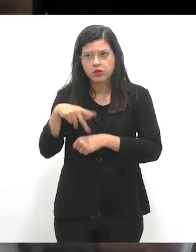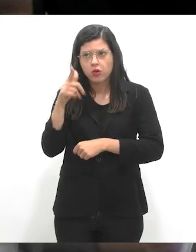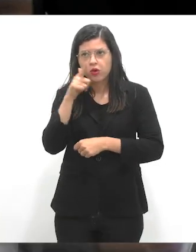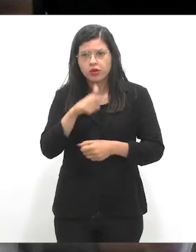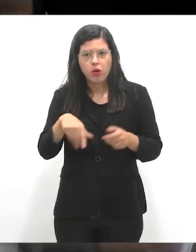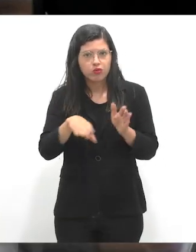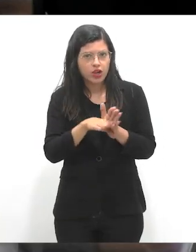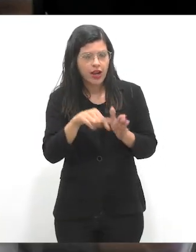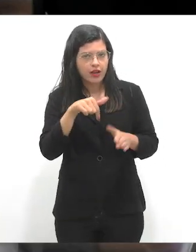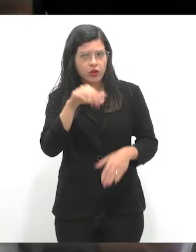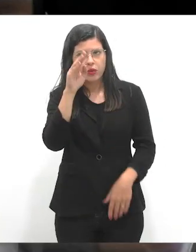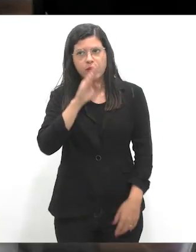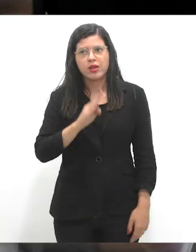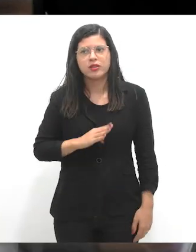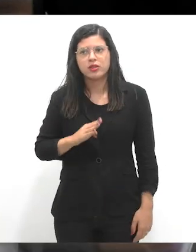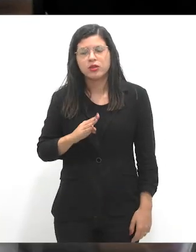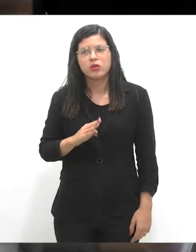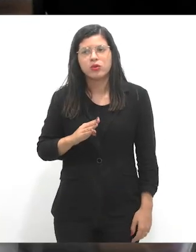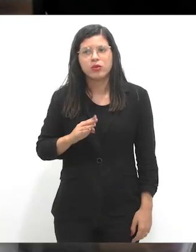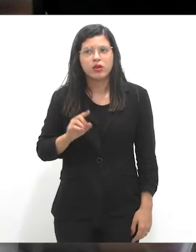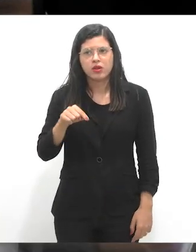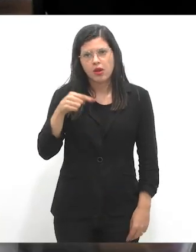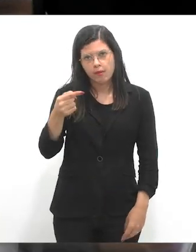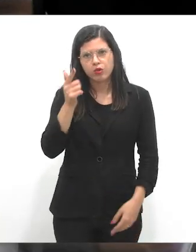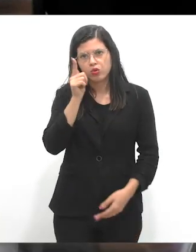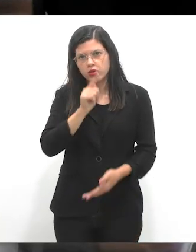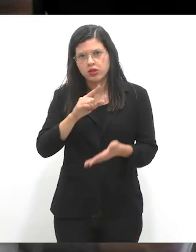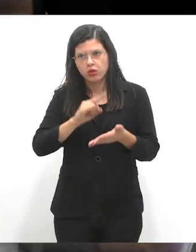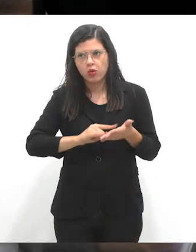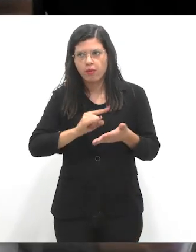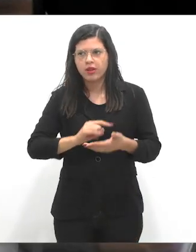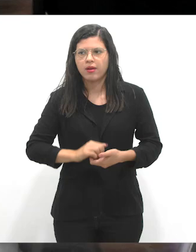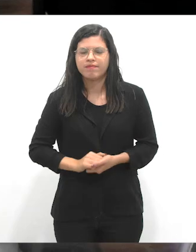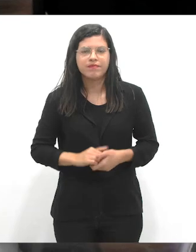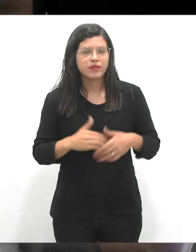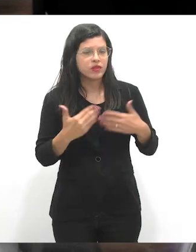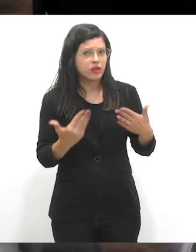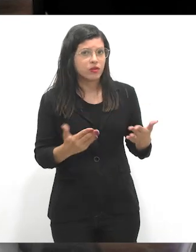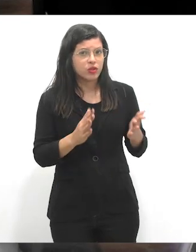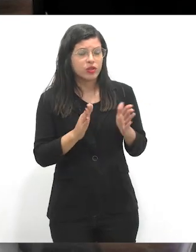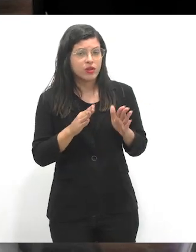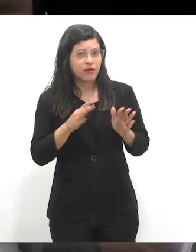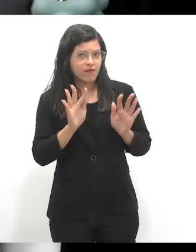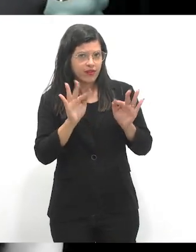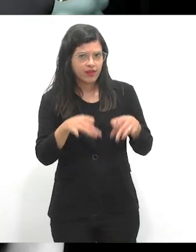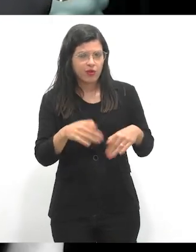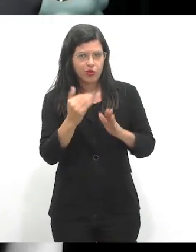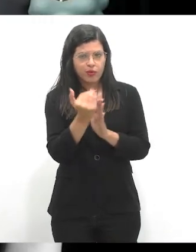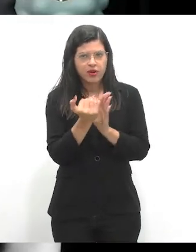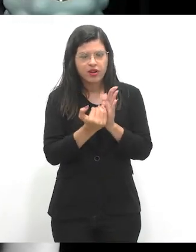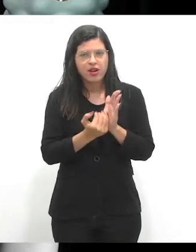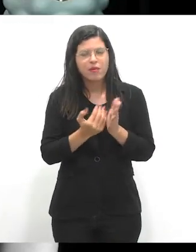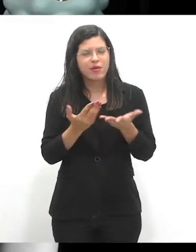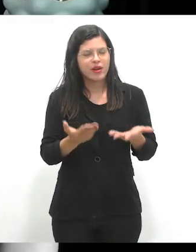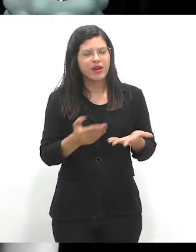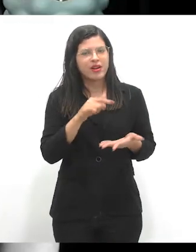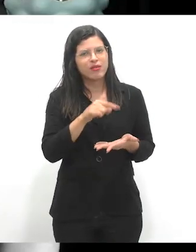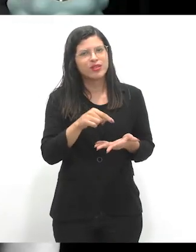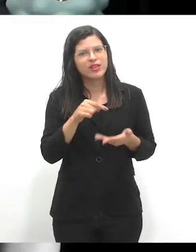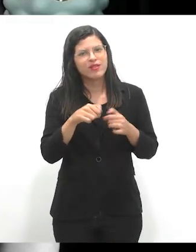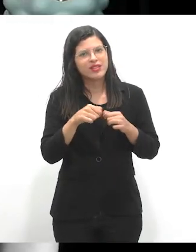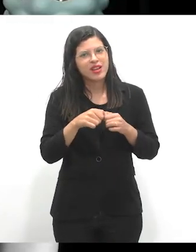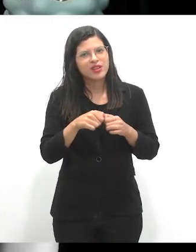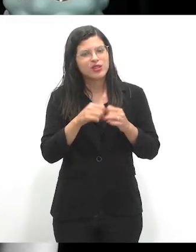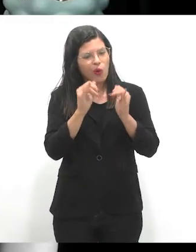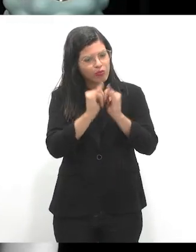dessas nacionalidades, possam chegar ao Brasil. Conseguir se mover. E, posteriormente, conseguir se documentar aqui. Muito bem. Bom, a gente vai chegando ao final do nosso programa. Eu